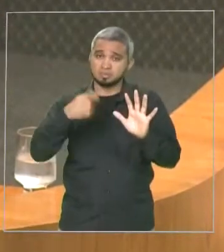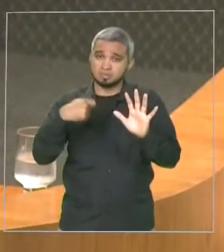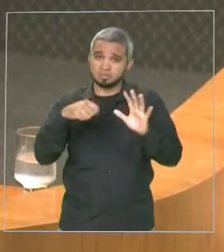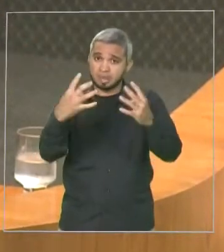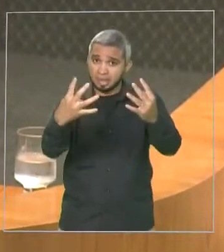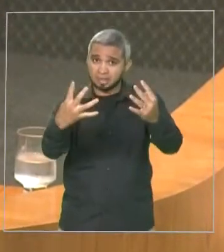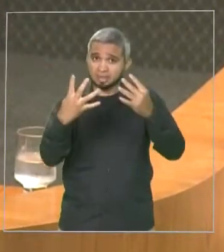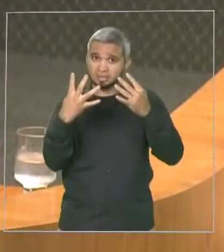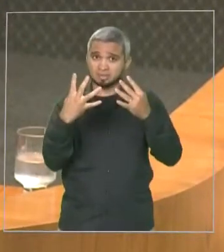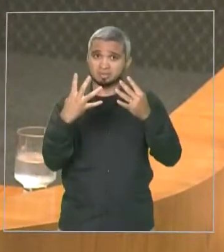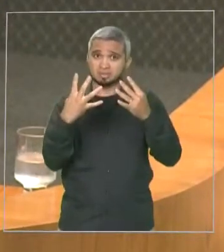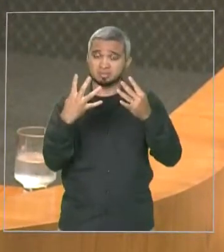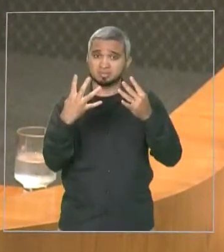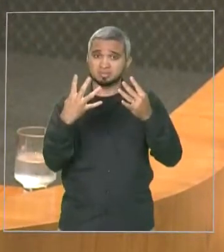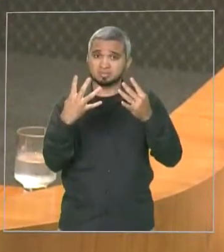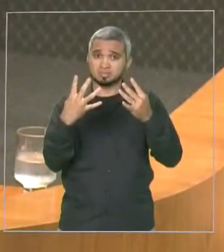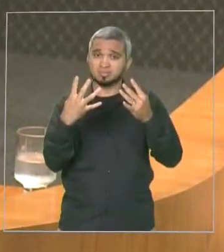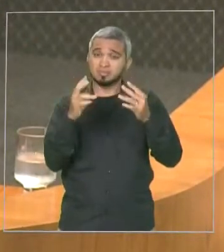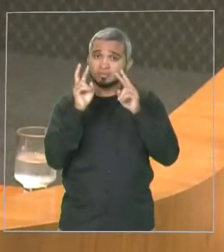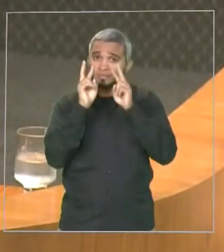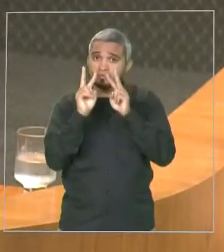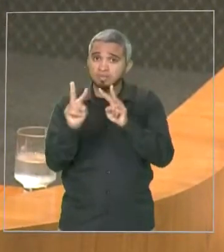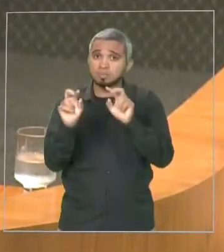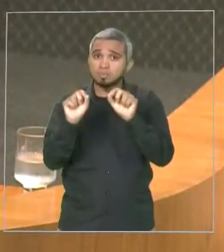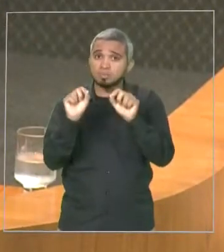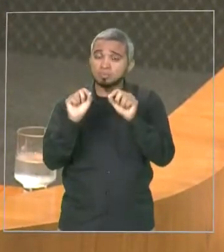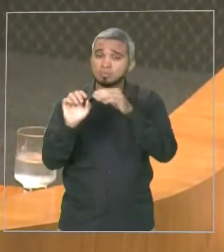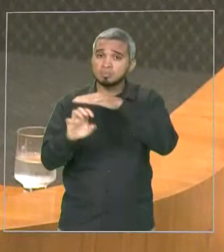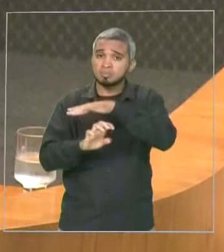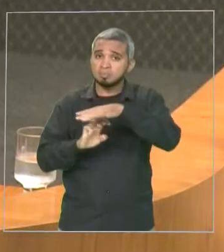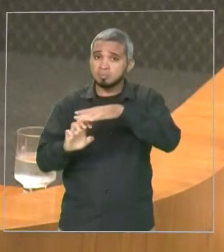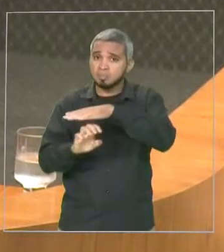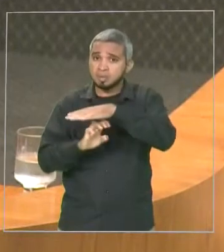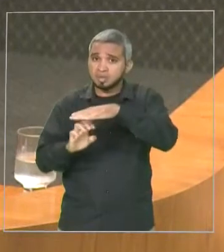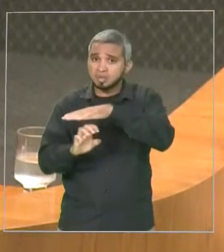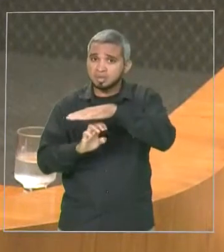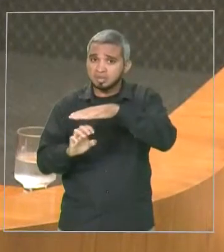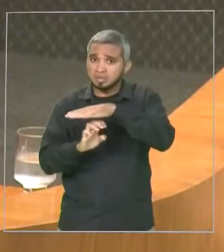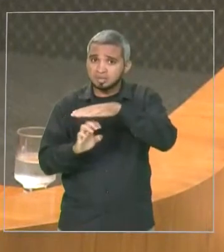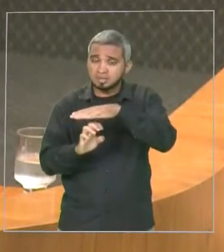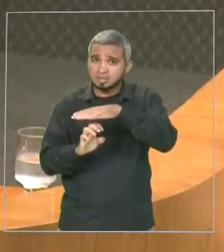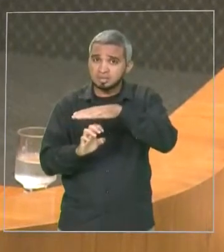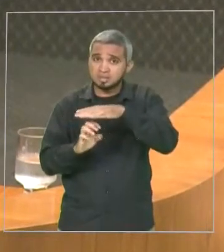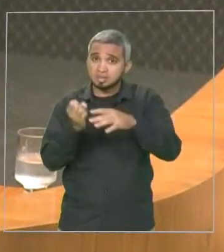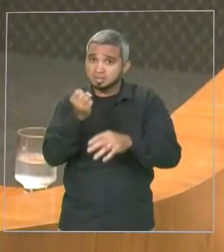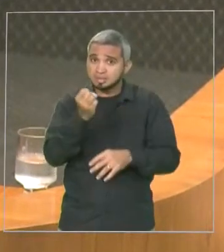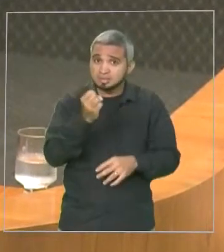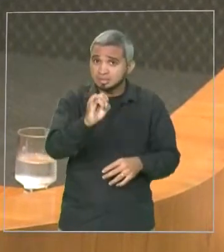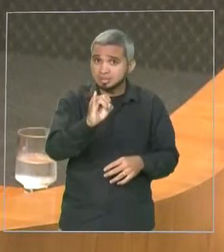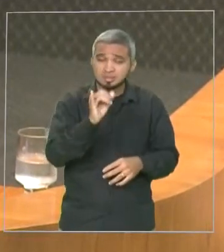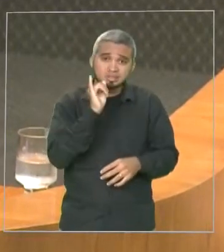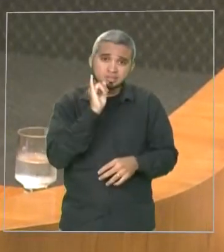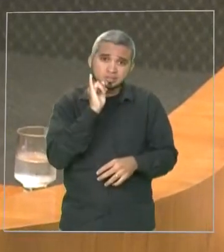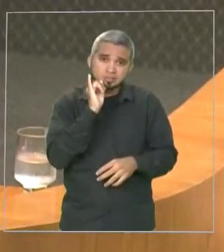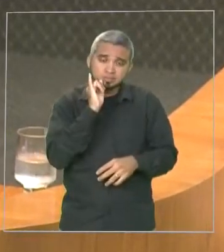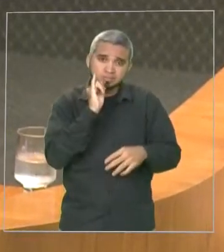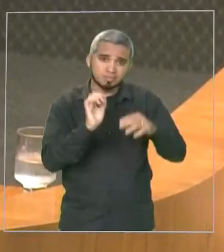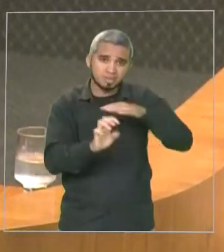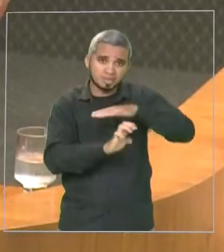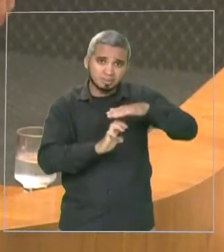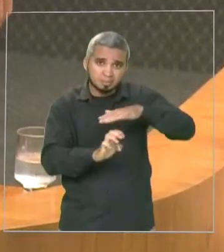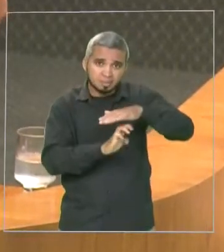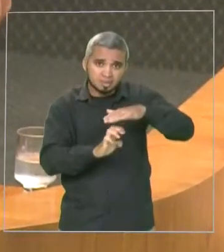Deputado Rafael, uma empresa aberta há um mês tem, vamos